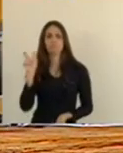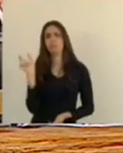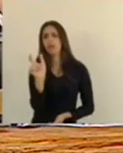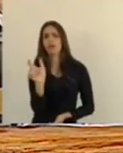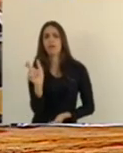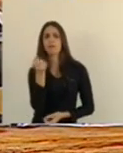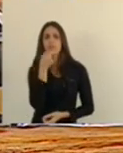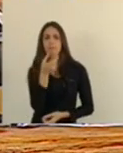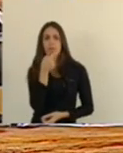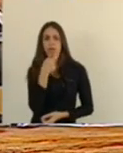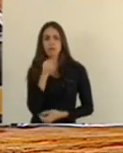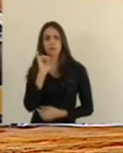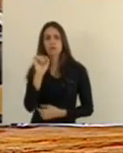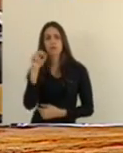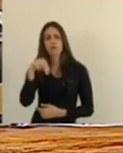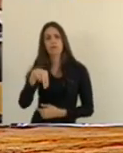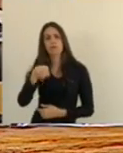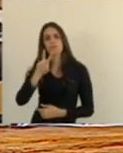Eu